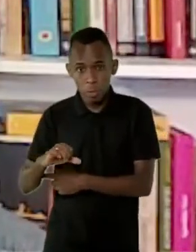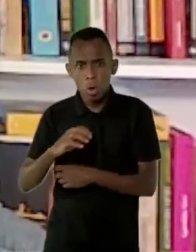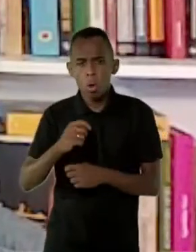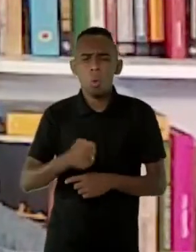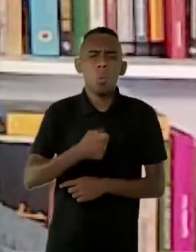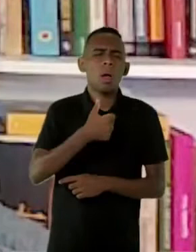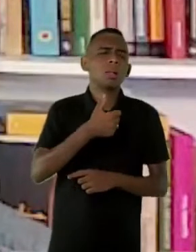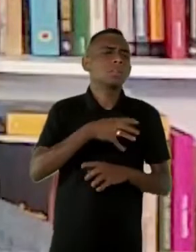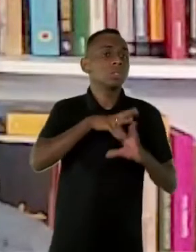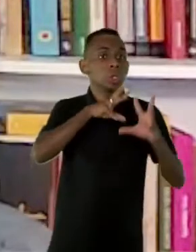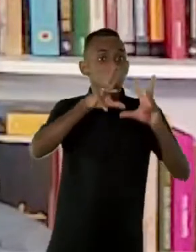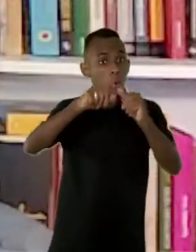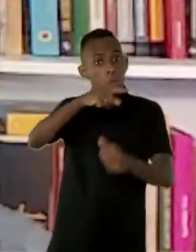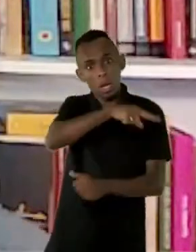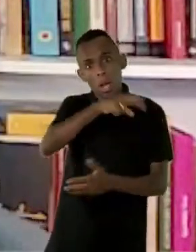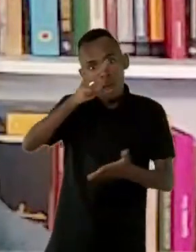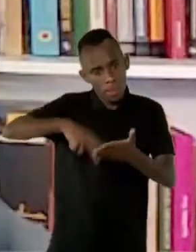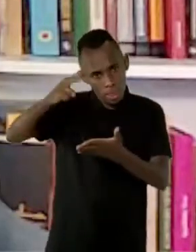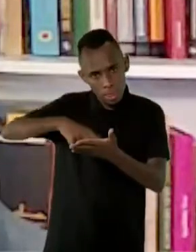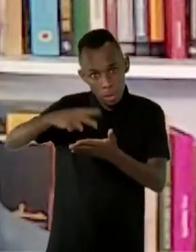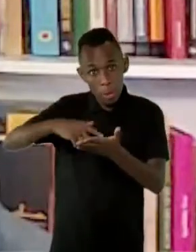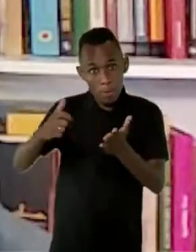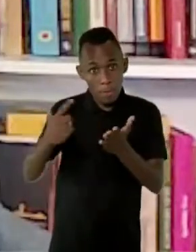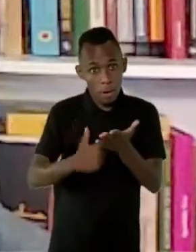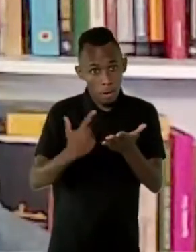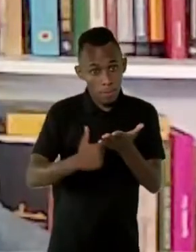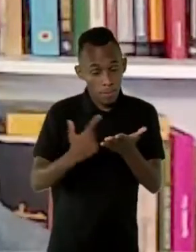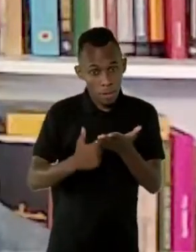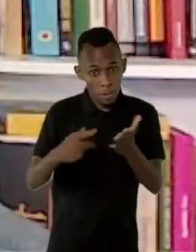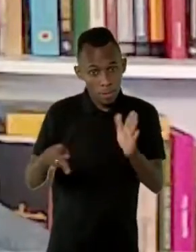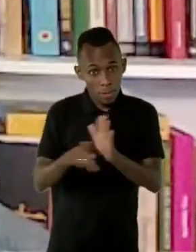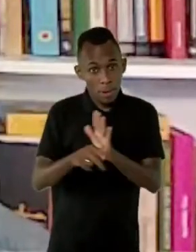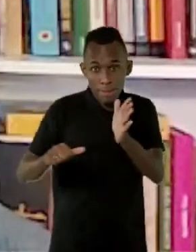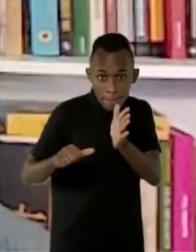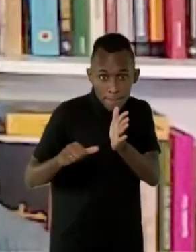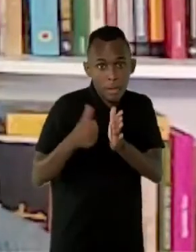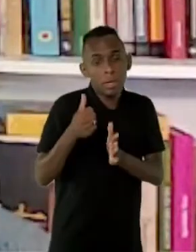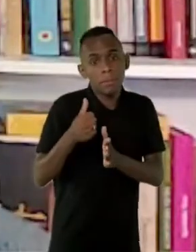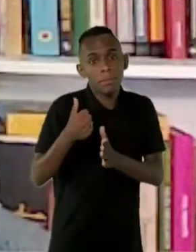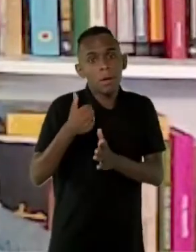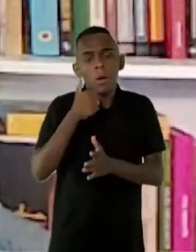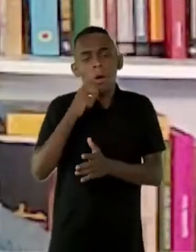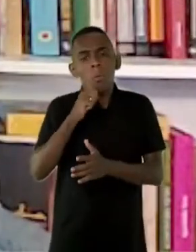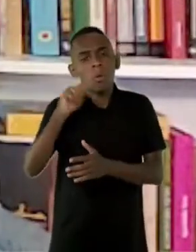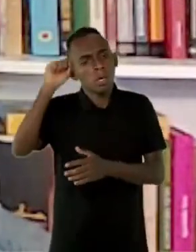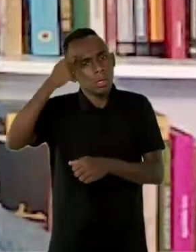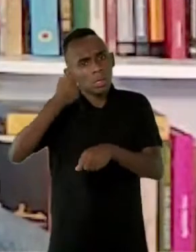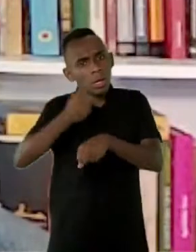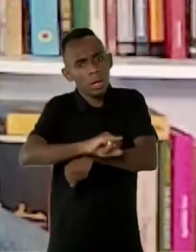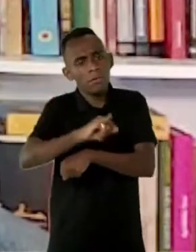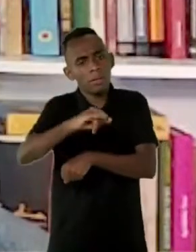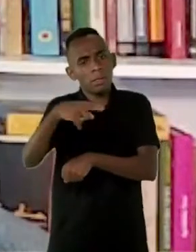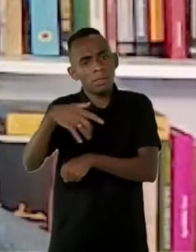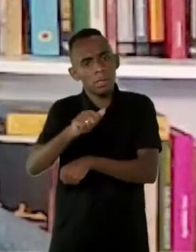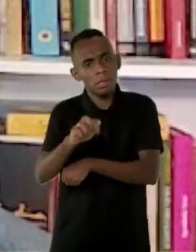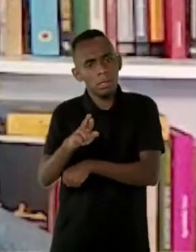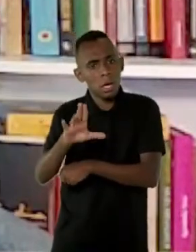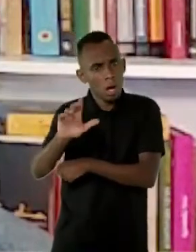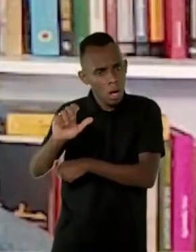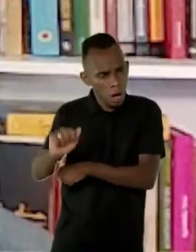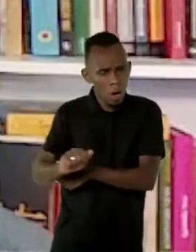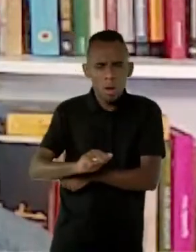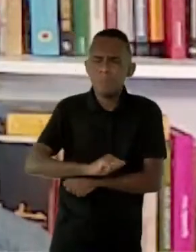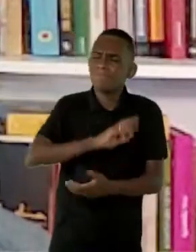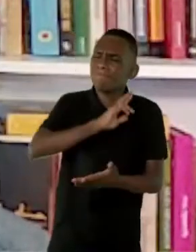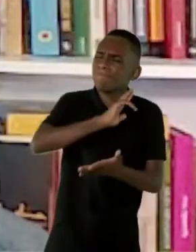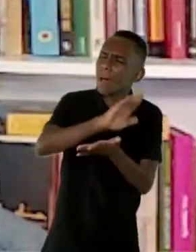XIX. O primeiro livro que ela leu foi A Escrava Isaura. Depois leu O Seminarista. E foi lendo muitos autores do século